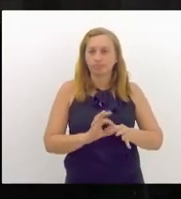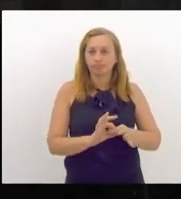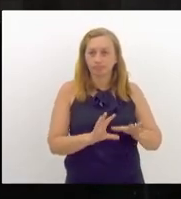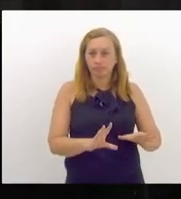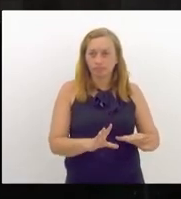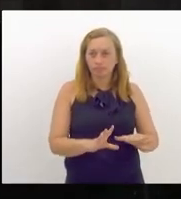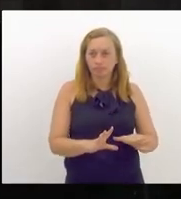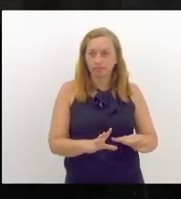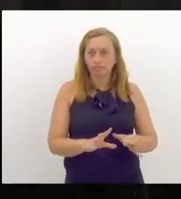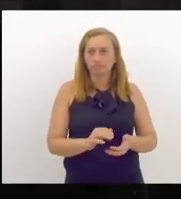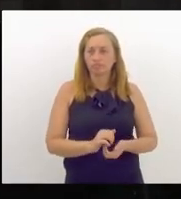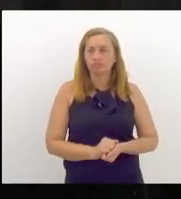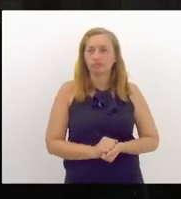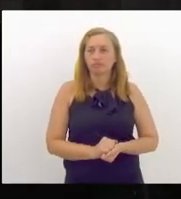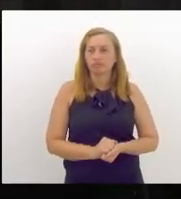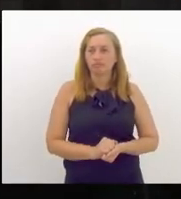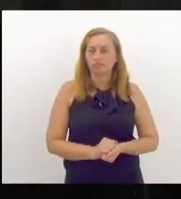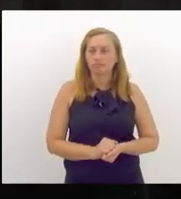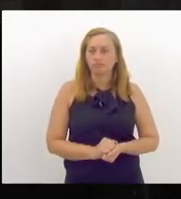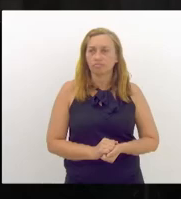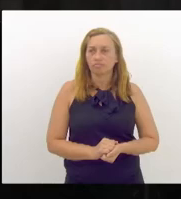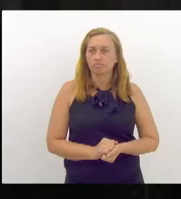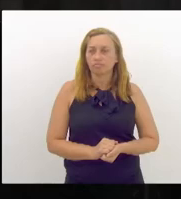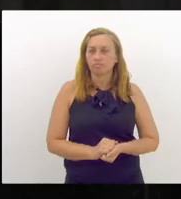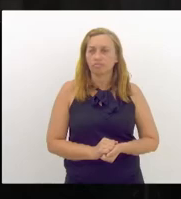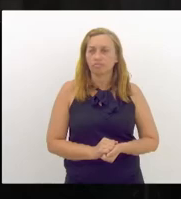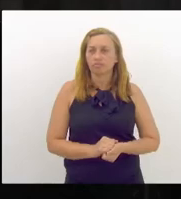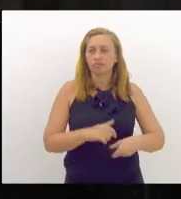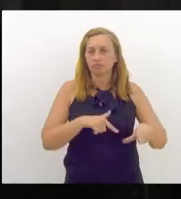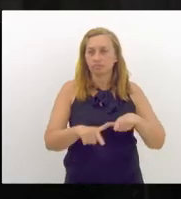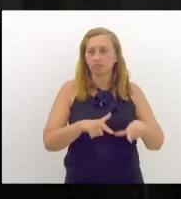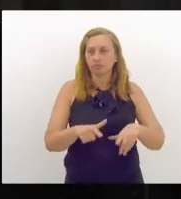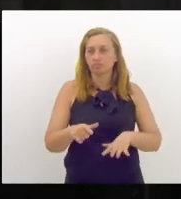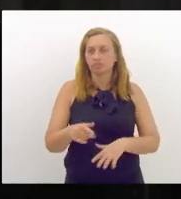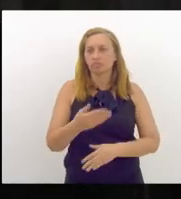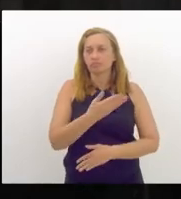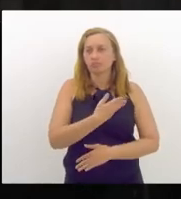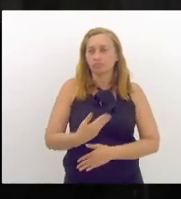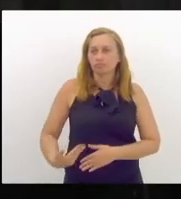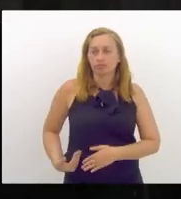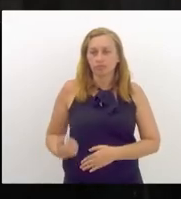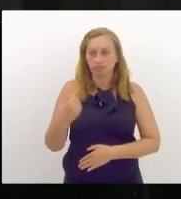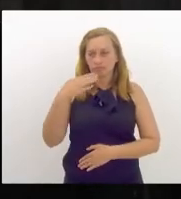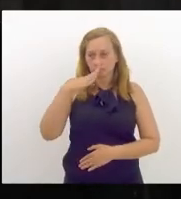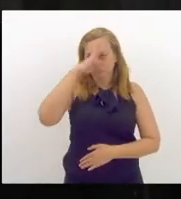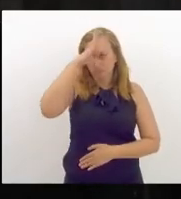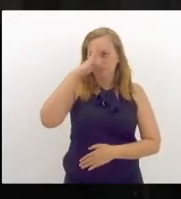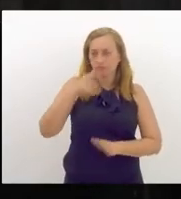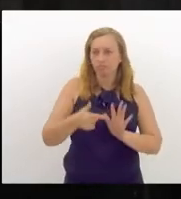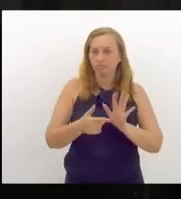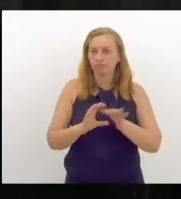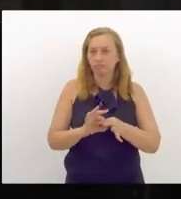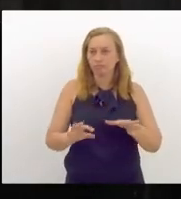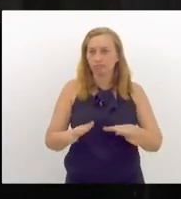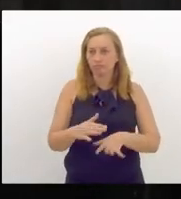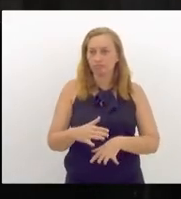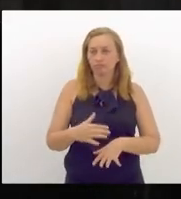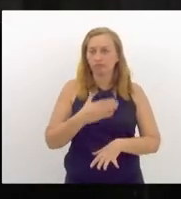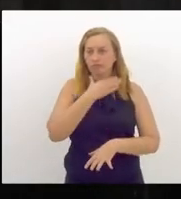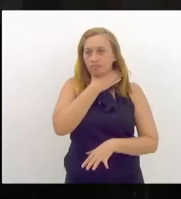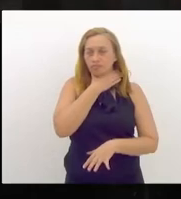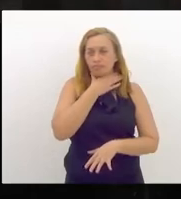legado o governo do bolsonaro vai deixar sequelas Boa noite a